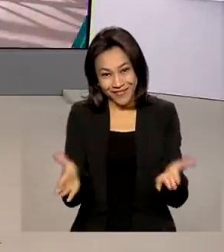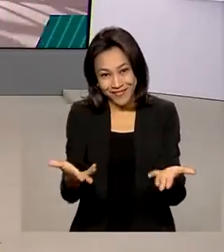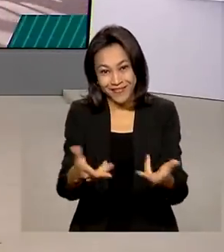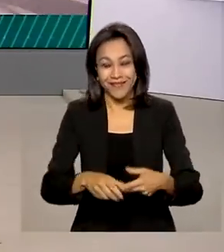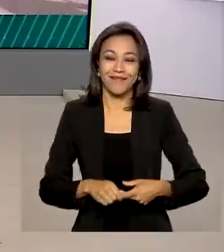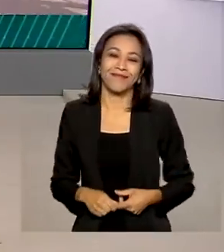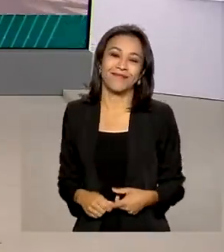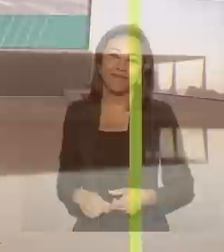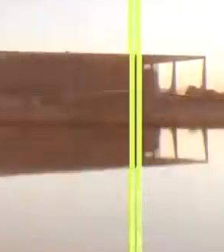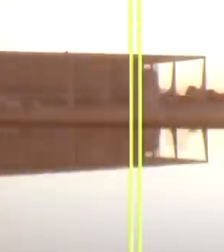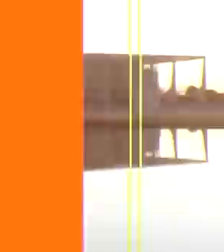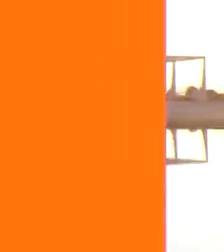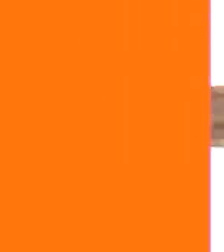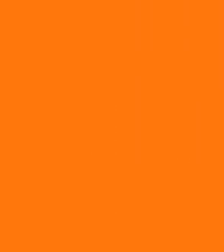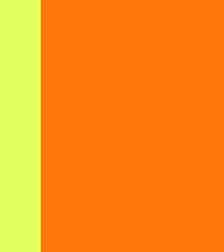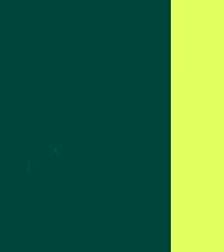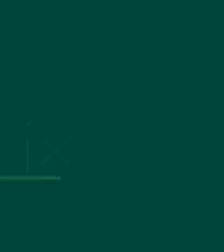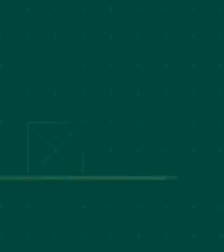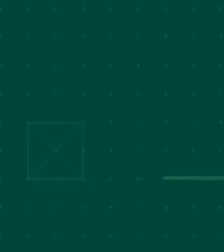ar.